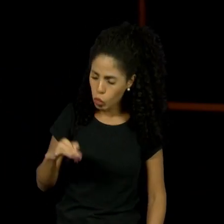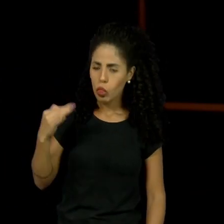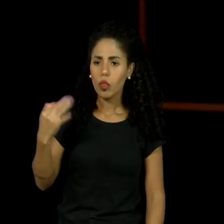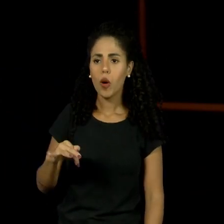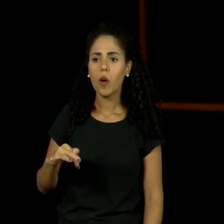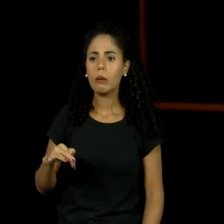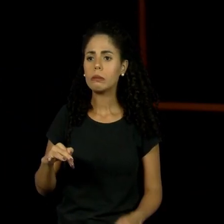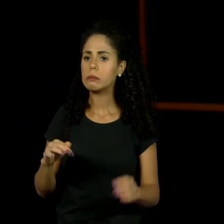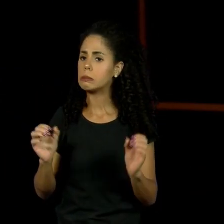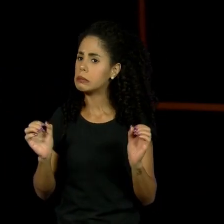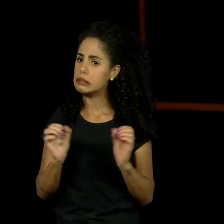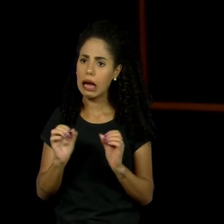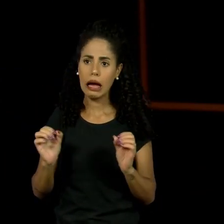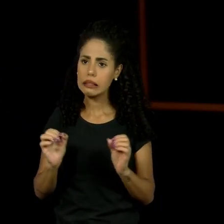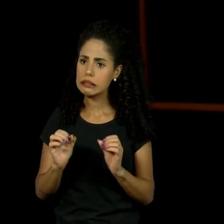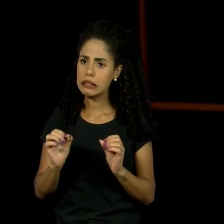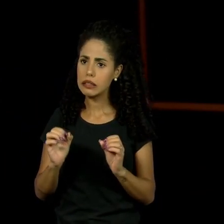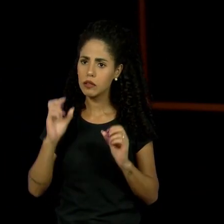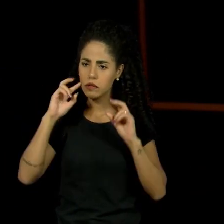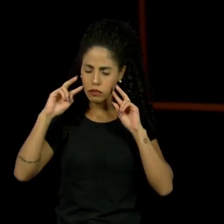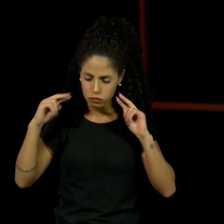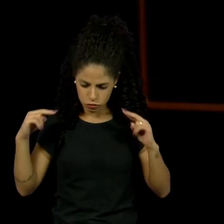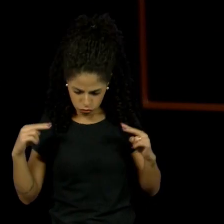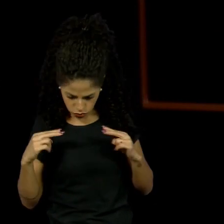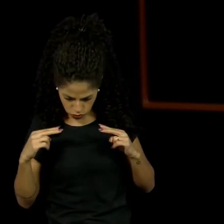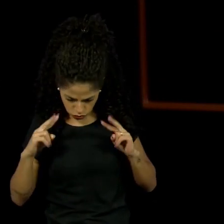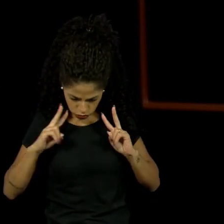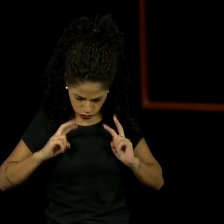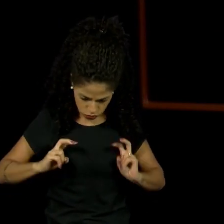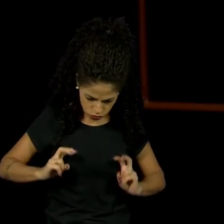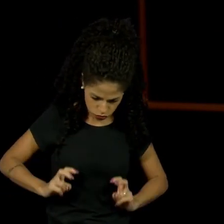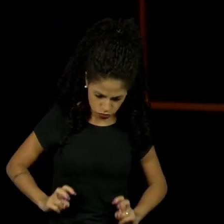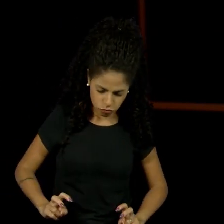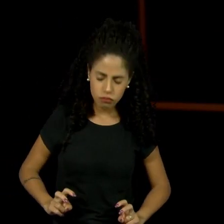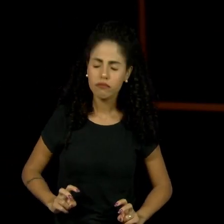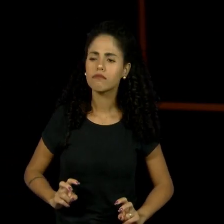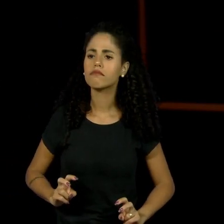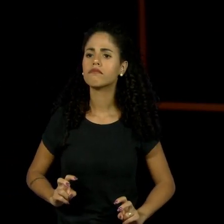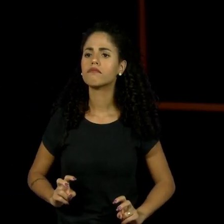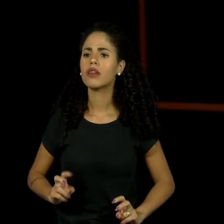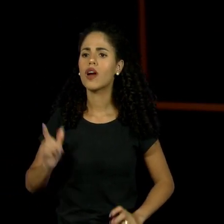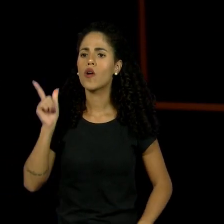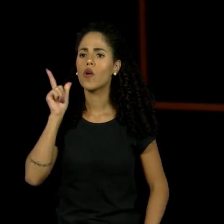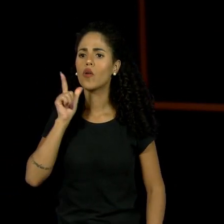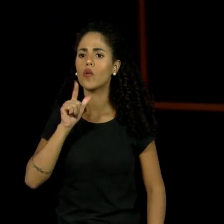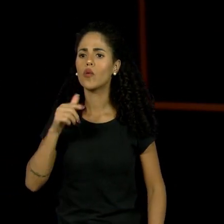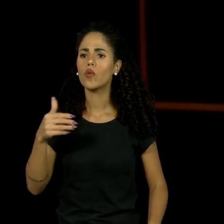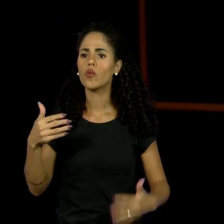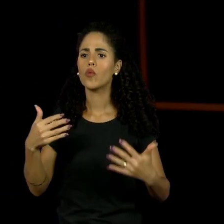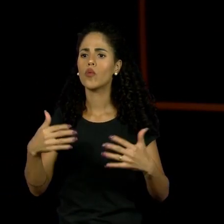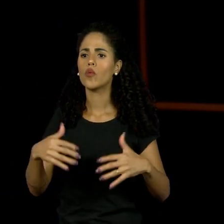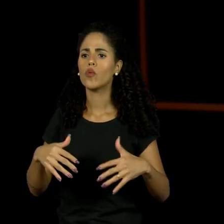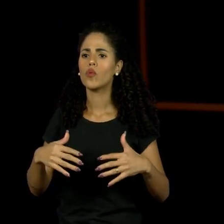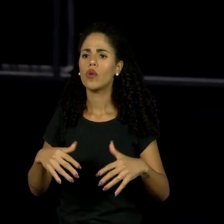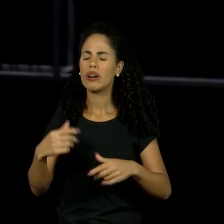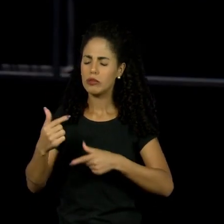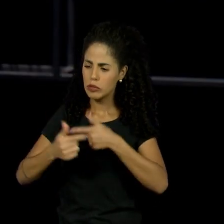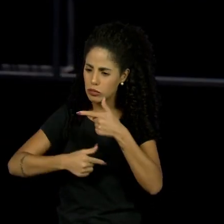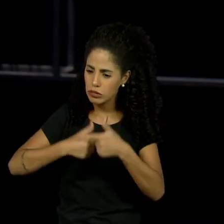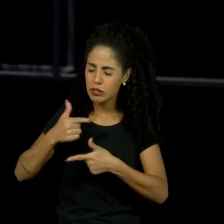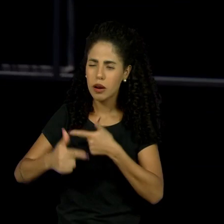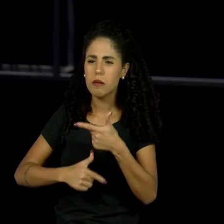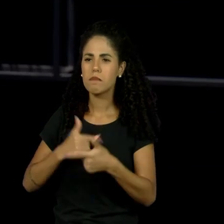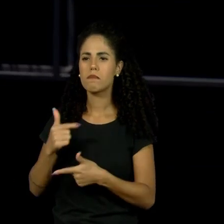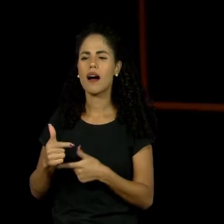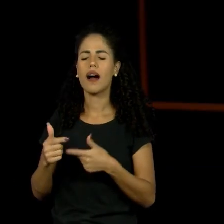mas me olhar de fora. Eu me via com dor. E era muito dolorido. O trabalho com ele era como